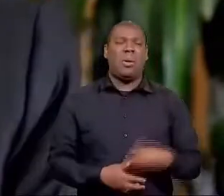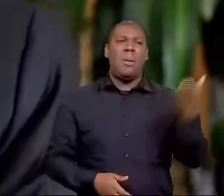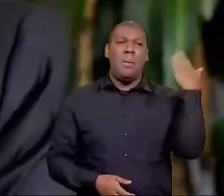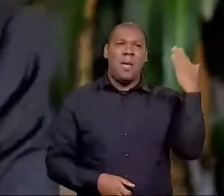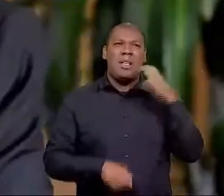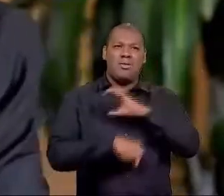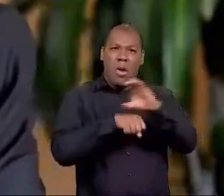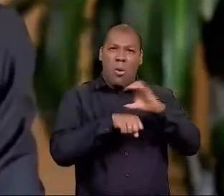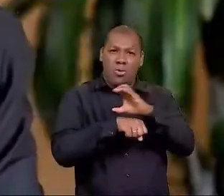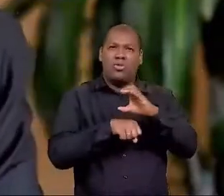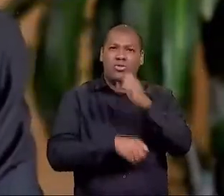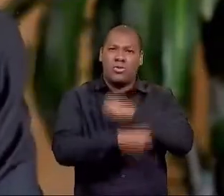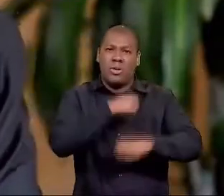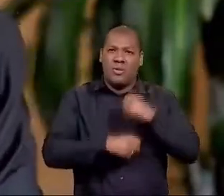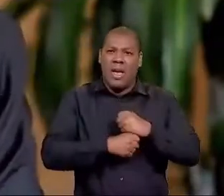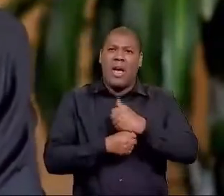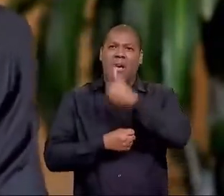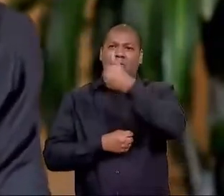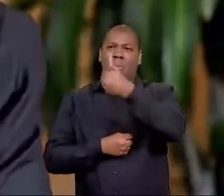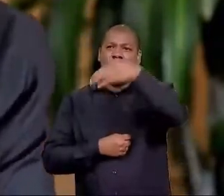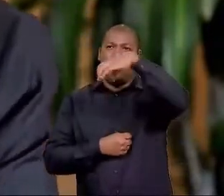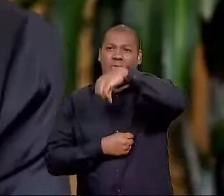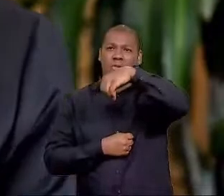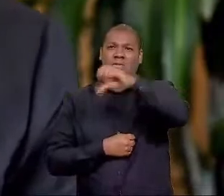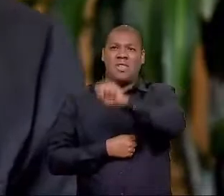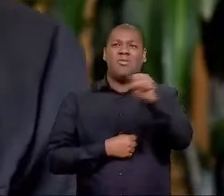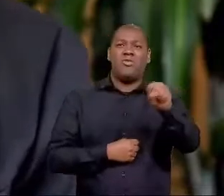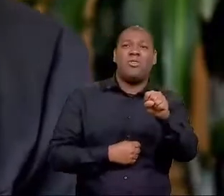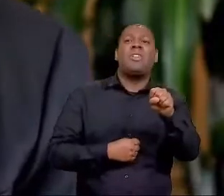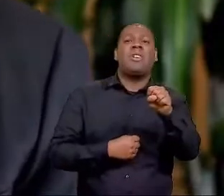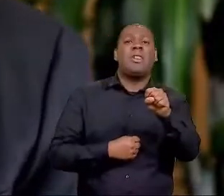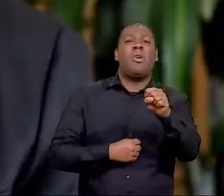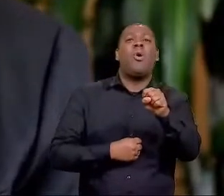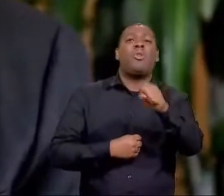revolução. É uma coisa que você tem que dizer para o povo